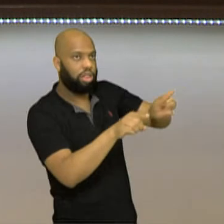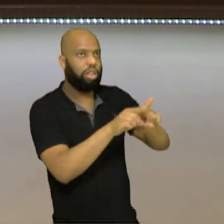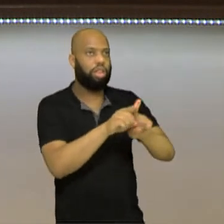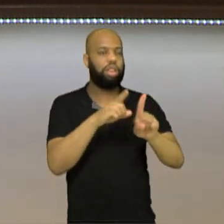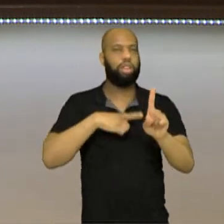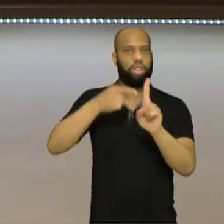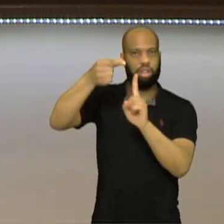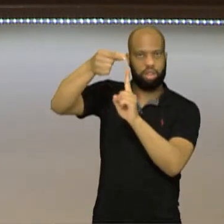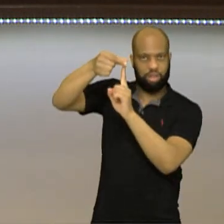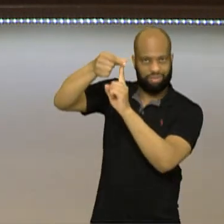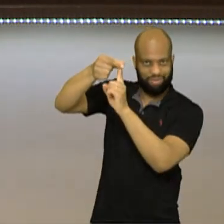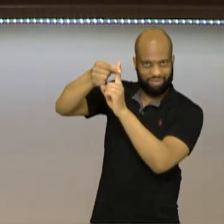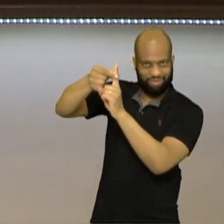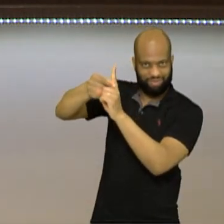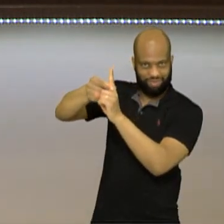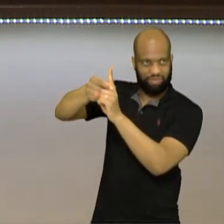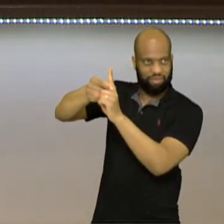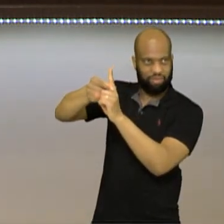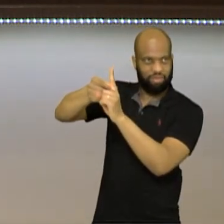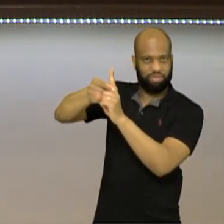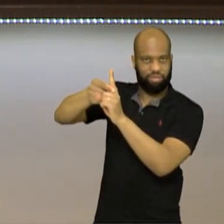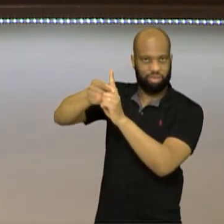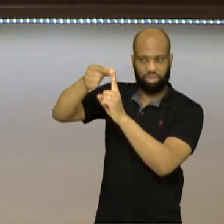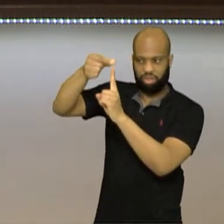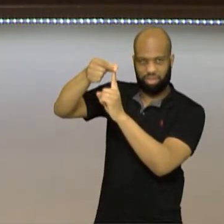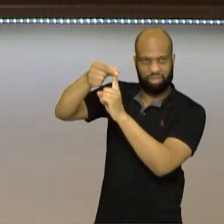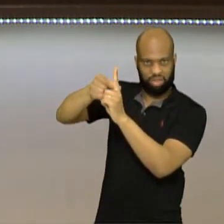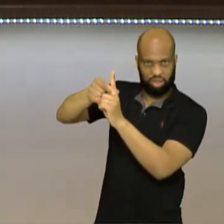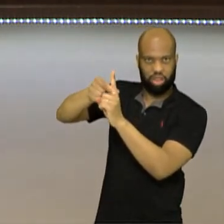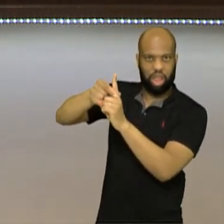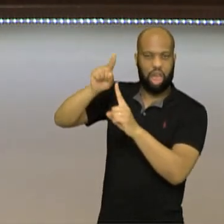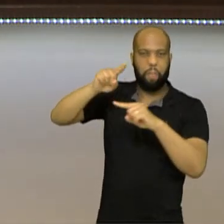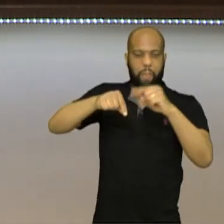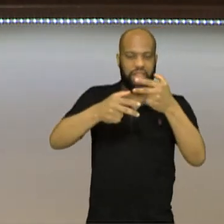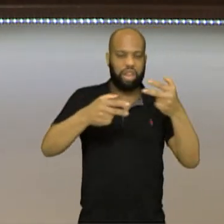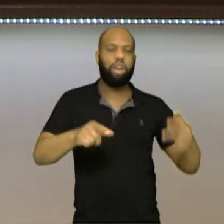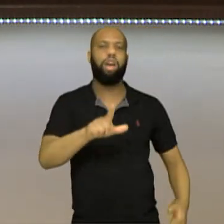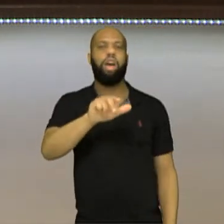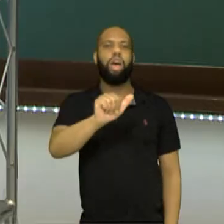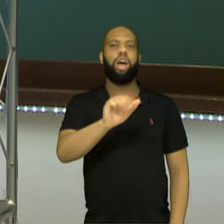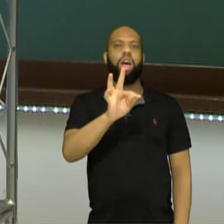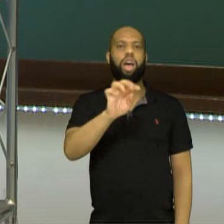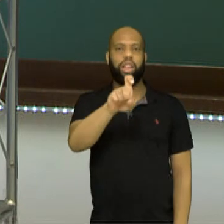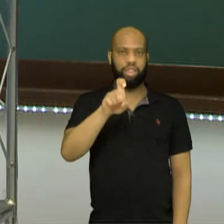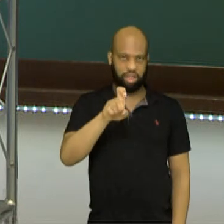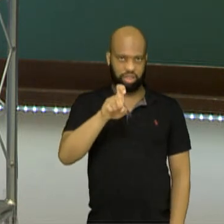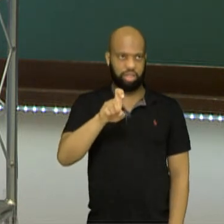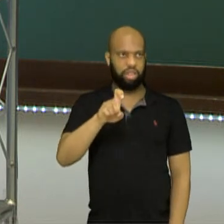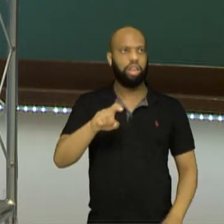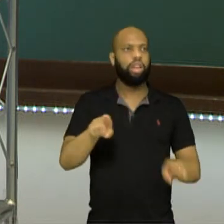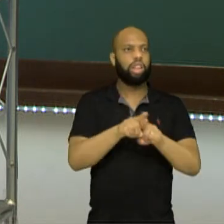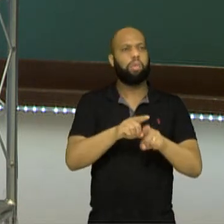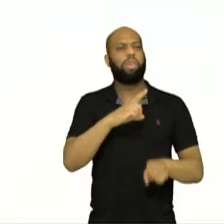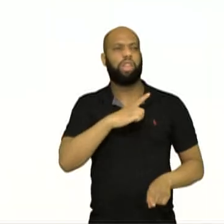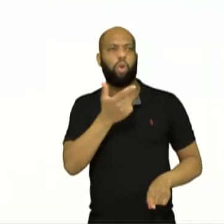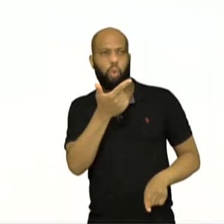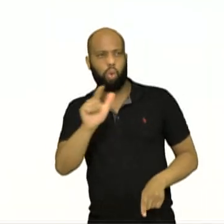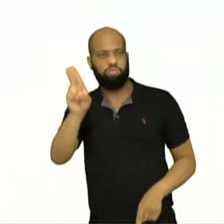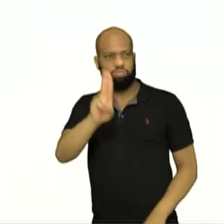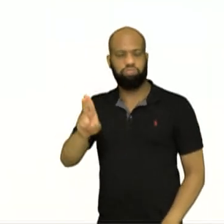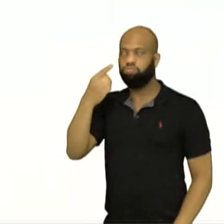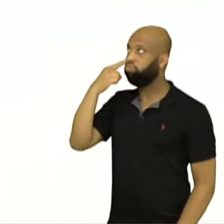masculina, os dois de látex, né? Substâncias sintéticas. E aqui as demais, a esponja, o capuz e